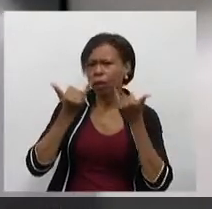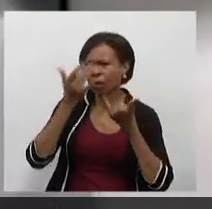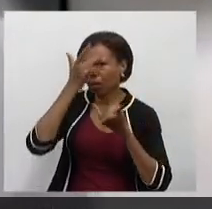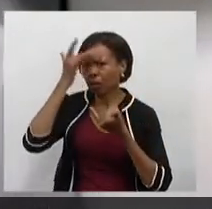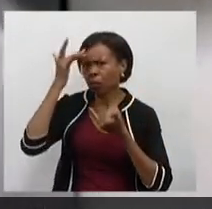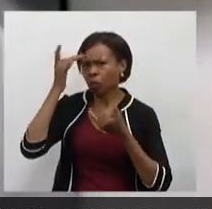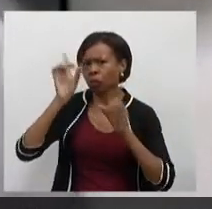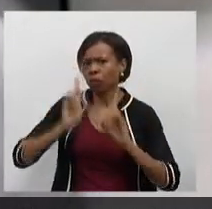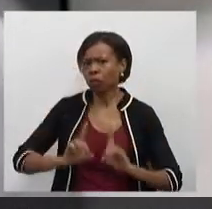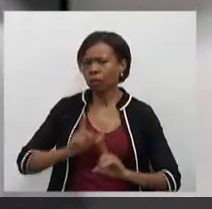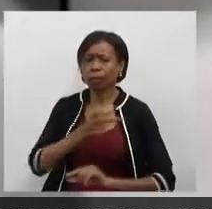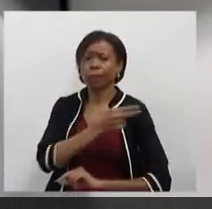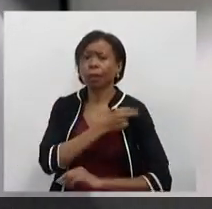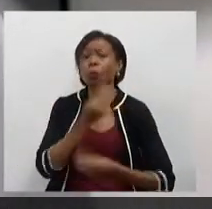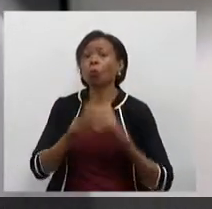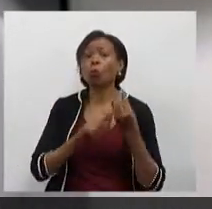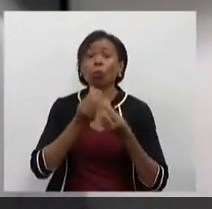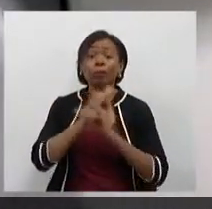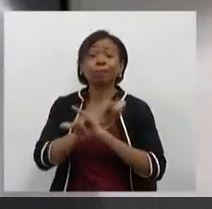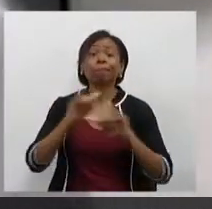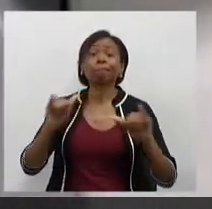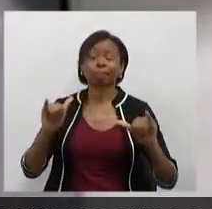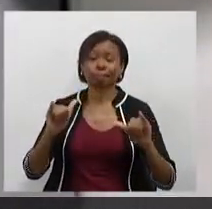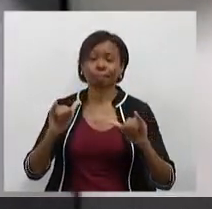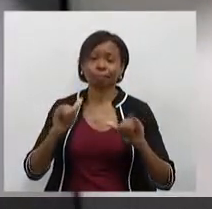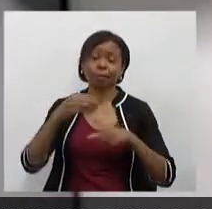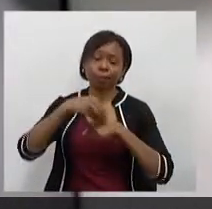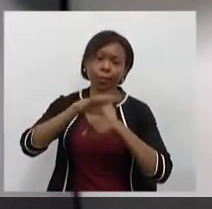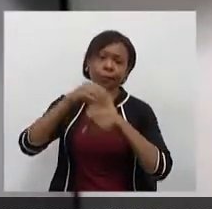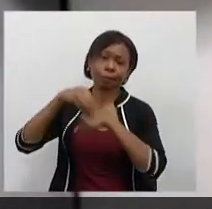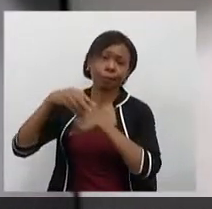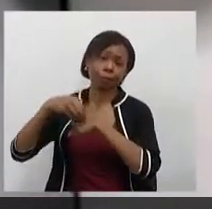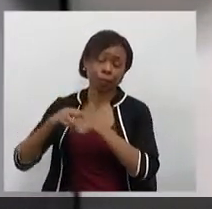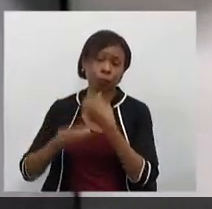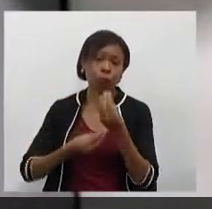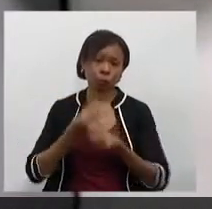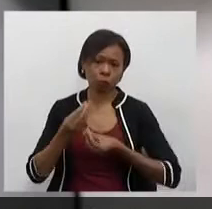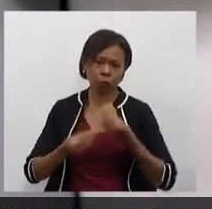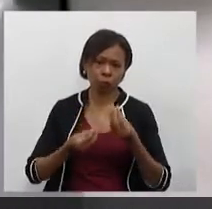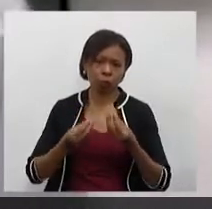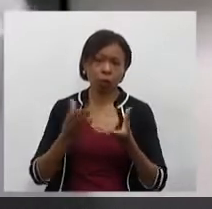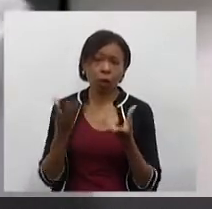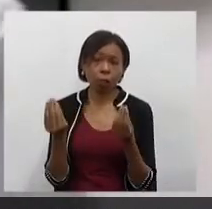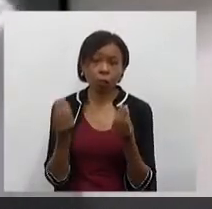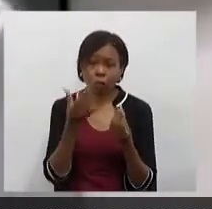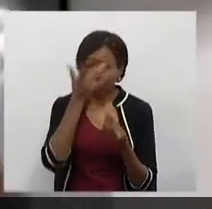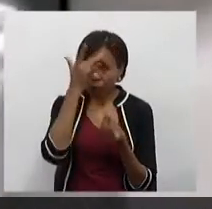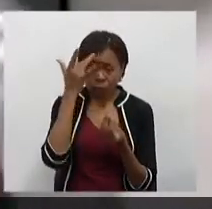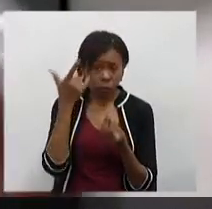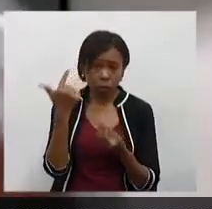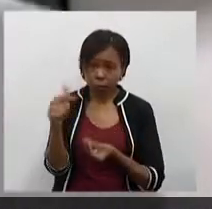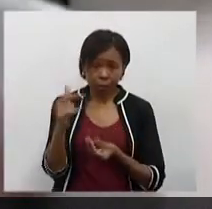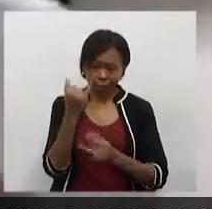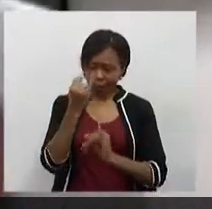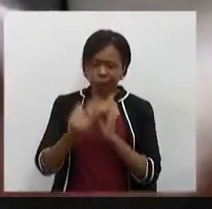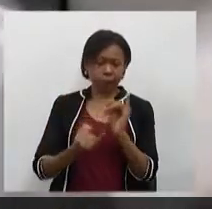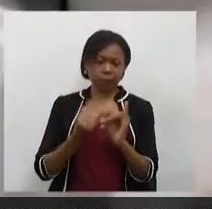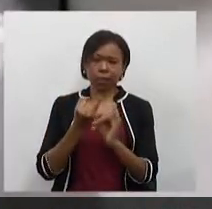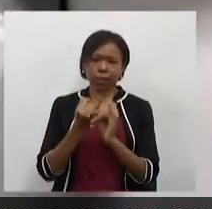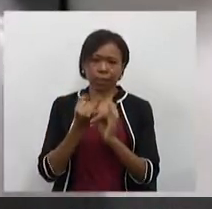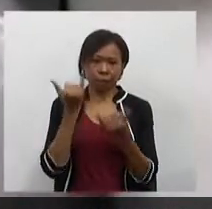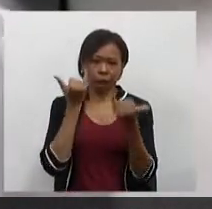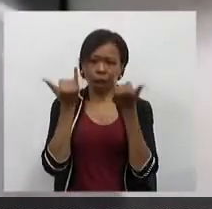gente está acompanhando aí que muitas pessoas, inclusive, não têm acesso à internet, como a PBH está fazendo essa questão